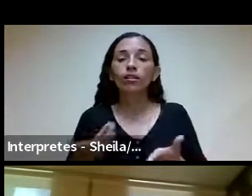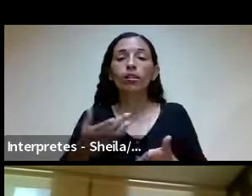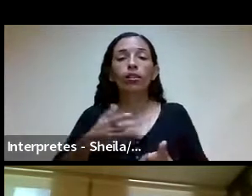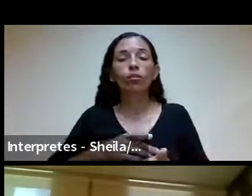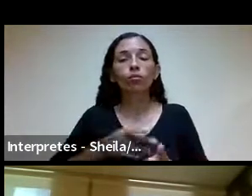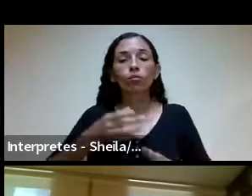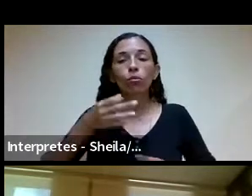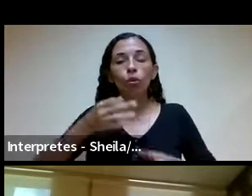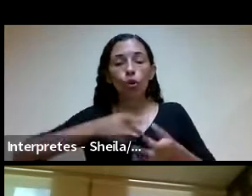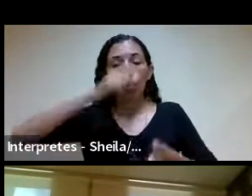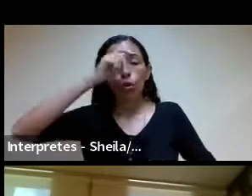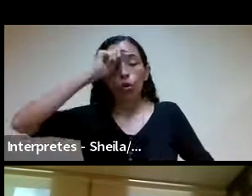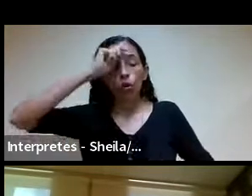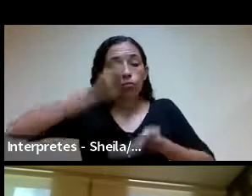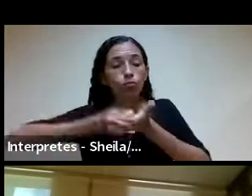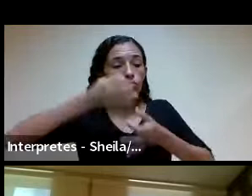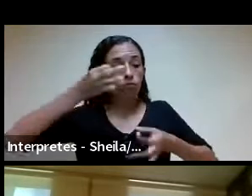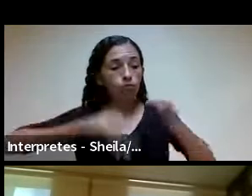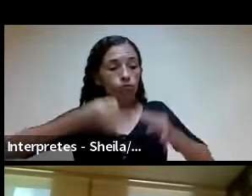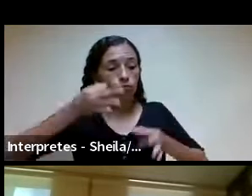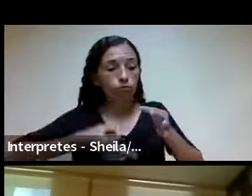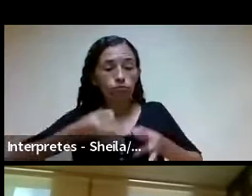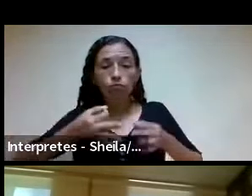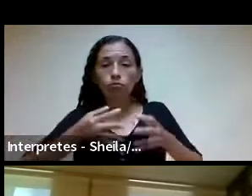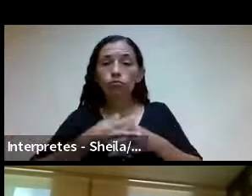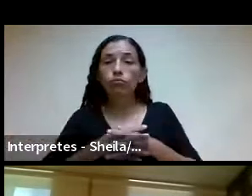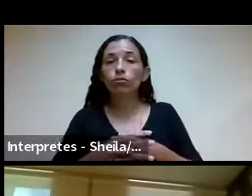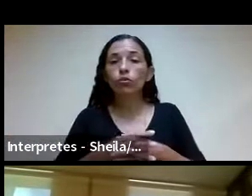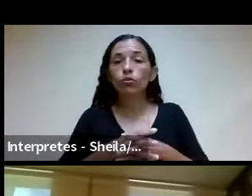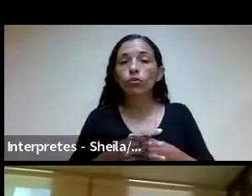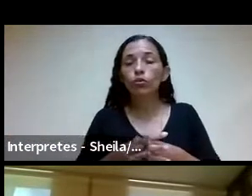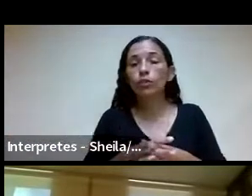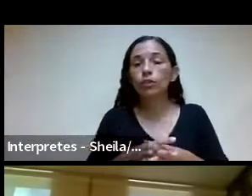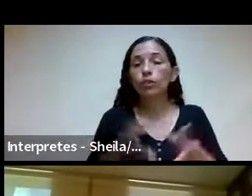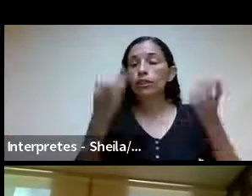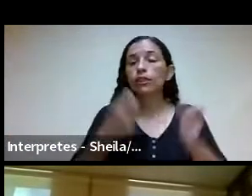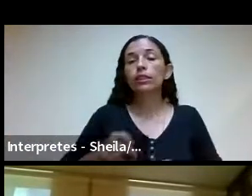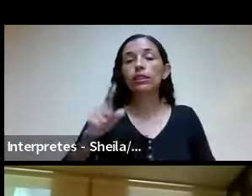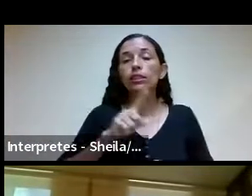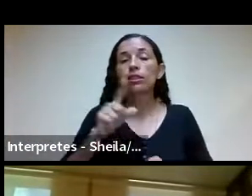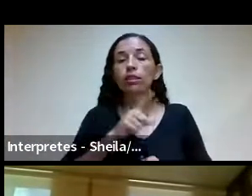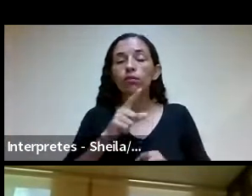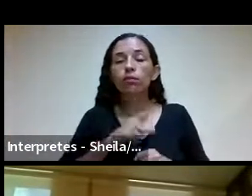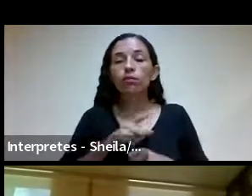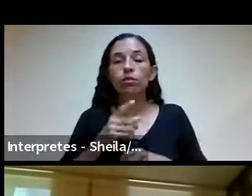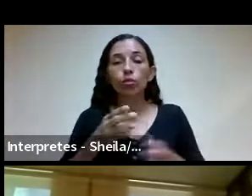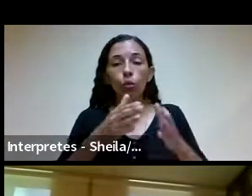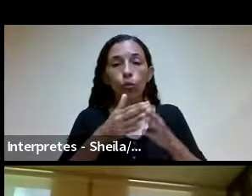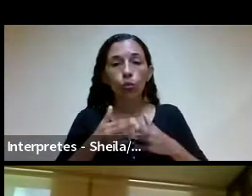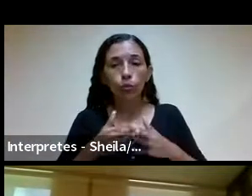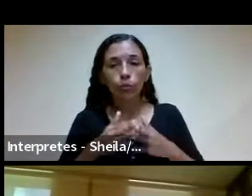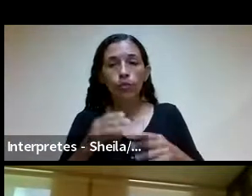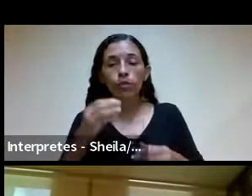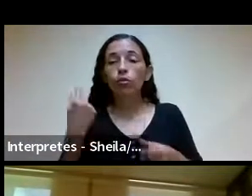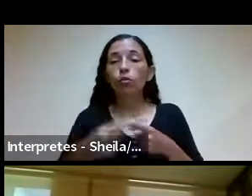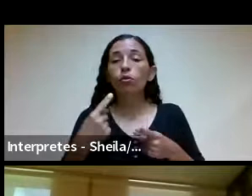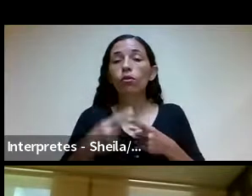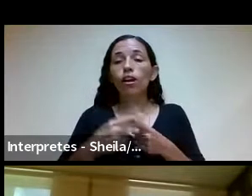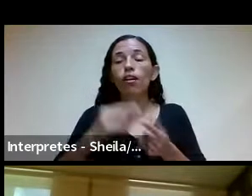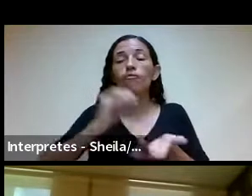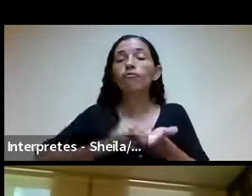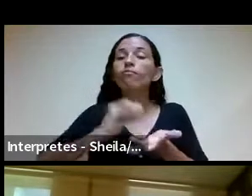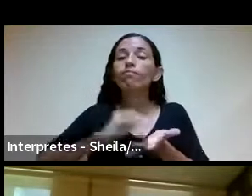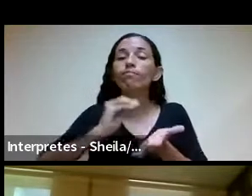ministerial em primeira instância, julgou improcedente o pedido formulado pelos investigantes em face da ausência de provas